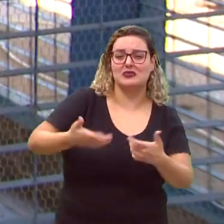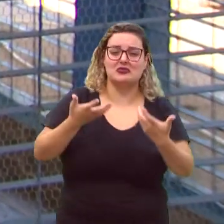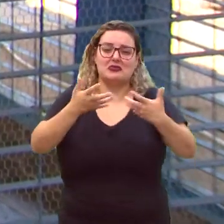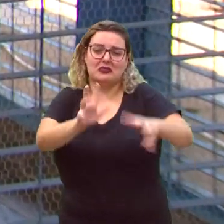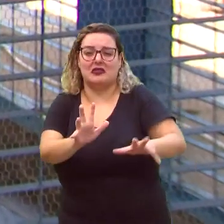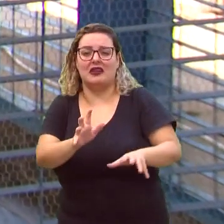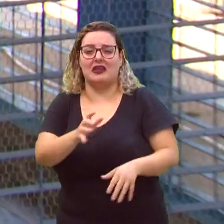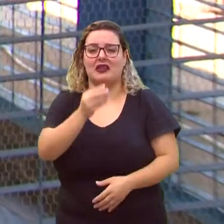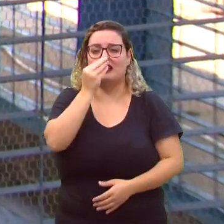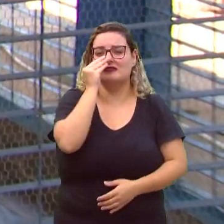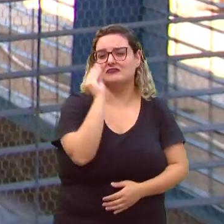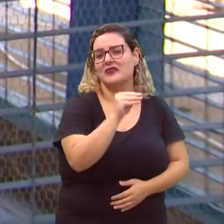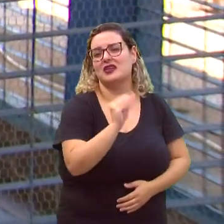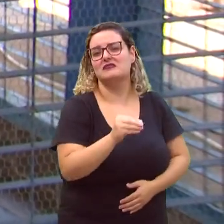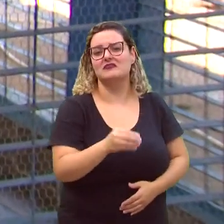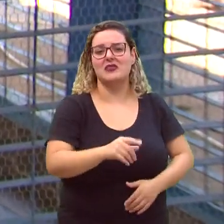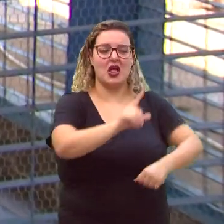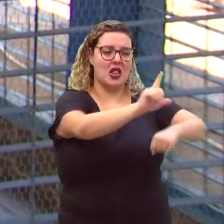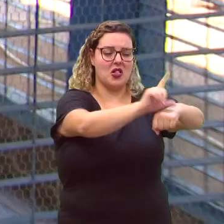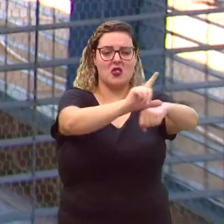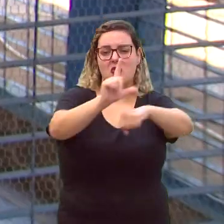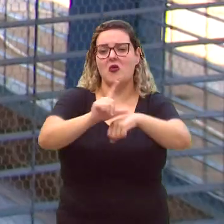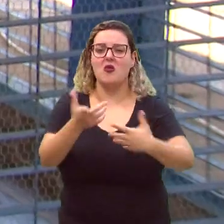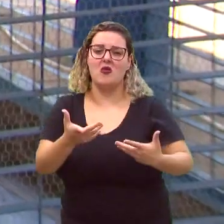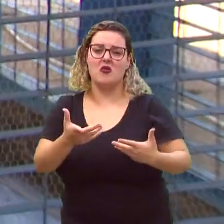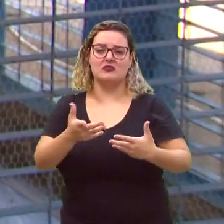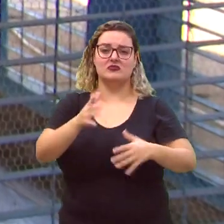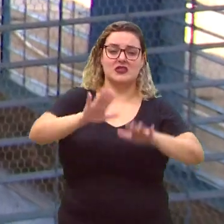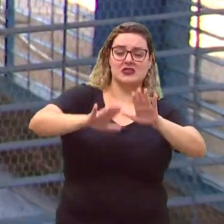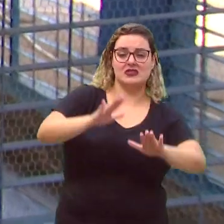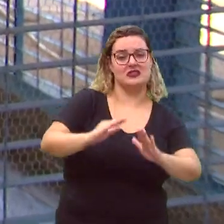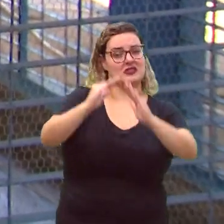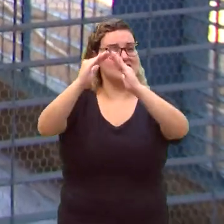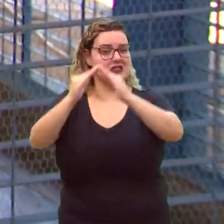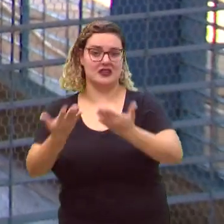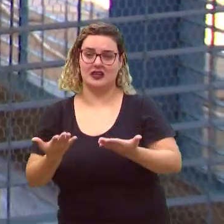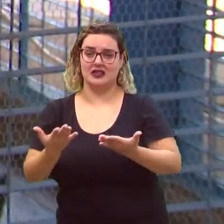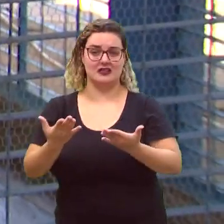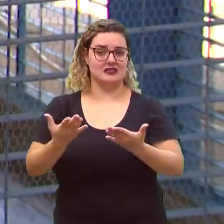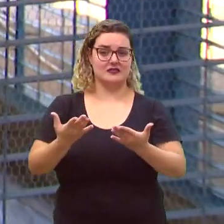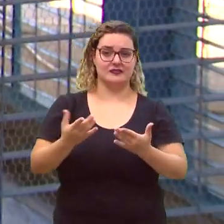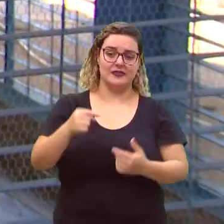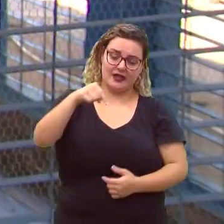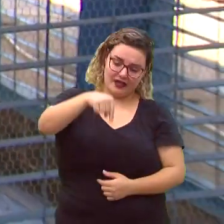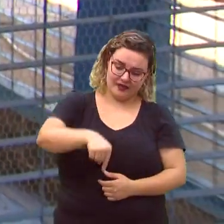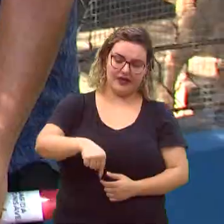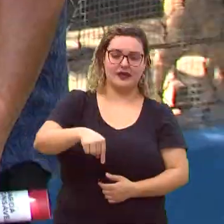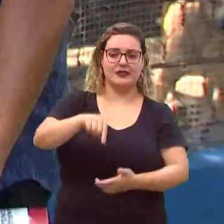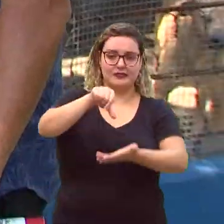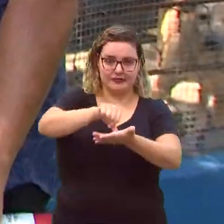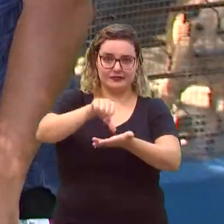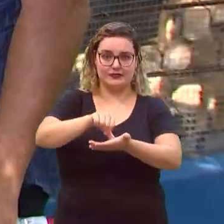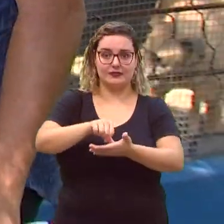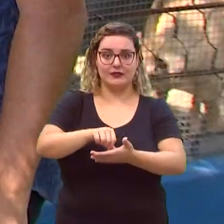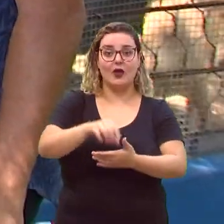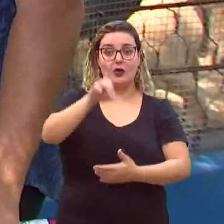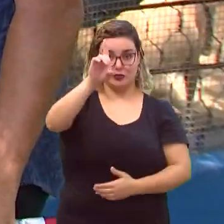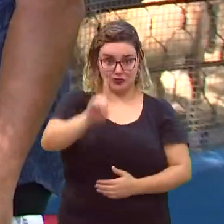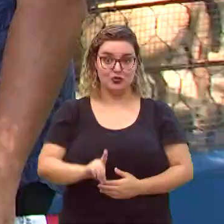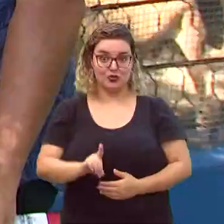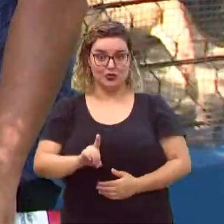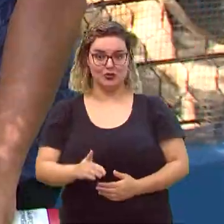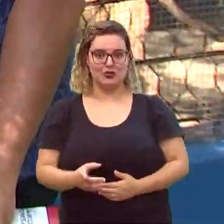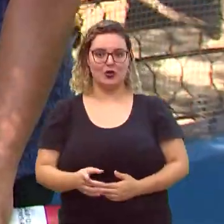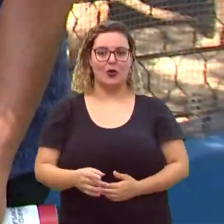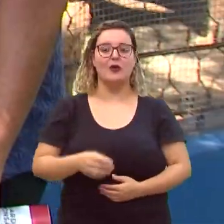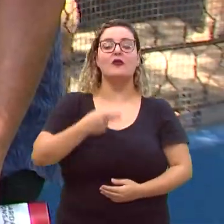não querem mais acabam abandonando na frente de alguns pet shop, nas residências e acabam vindo para aqui. O diretor do